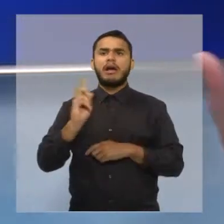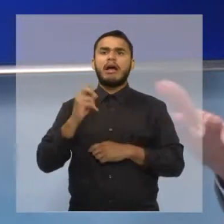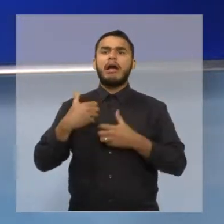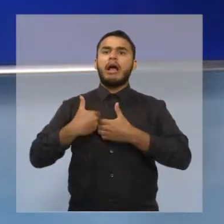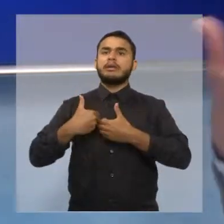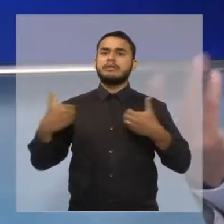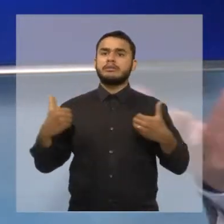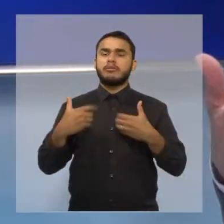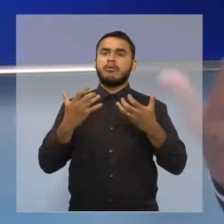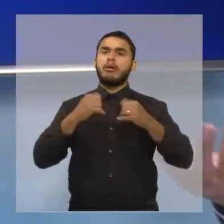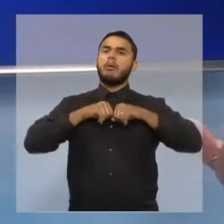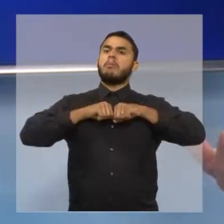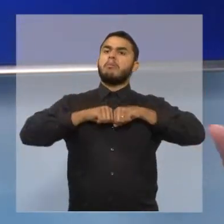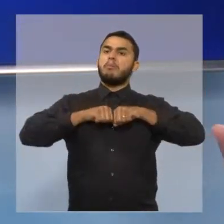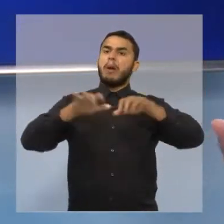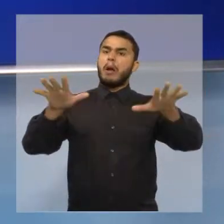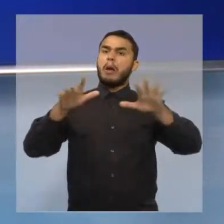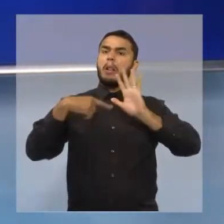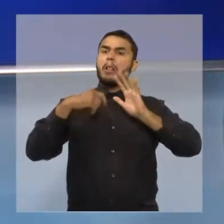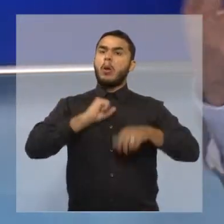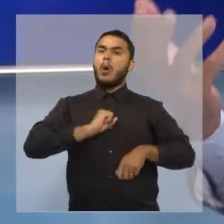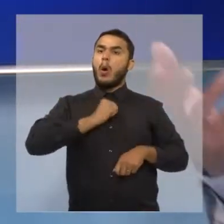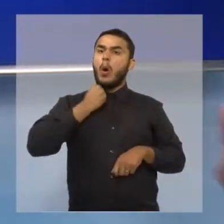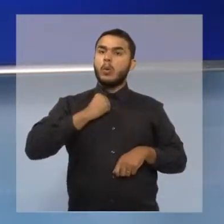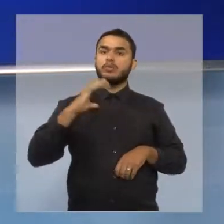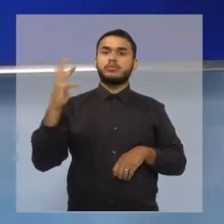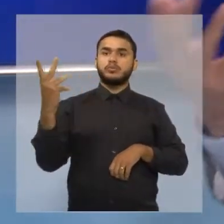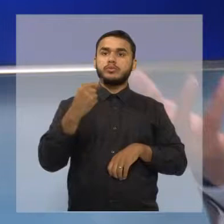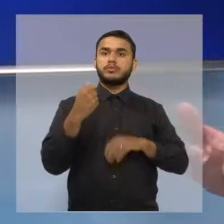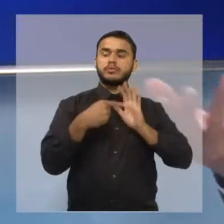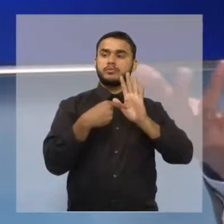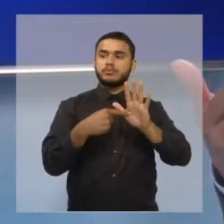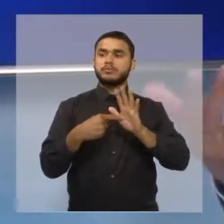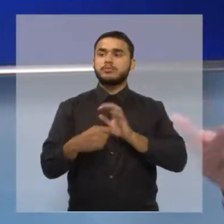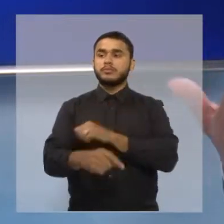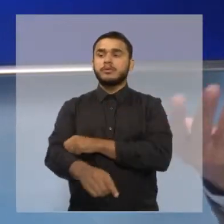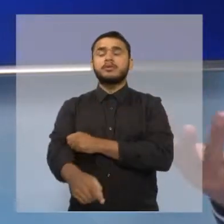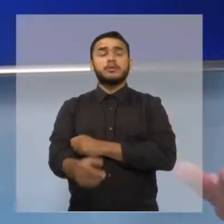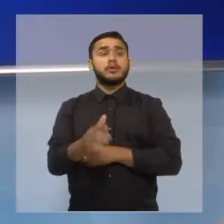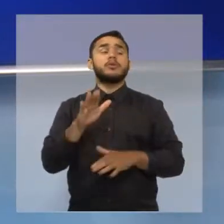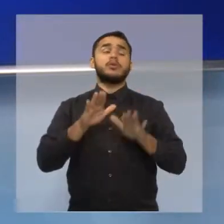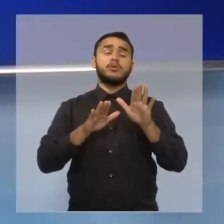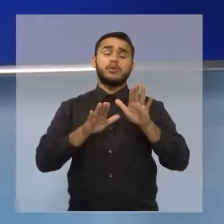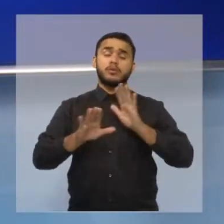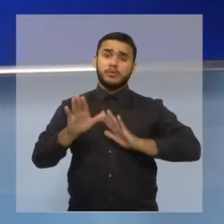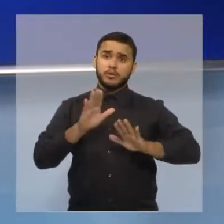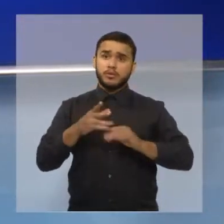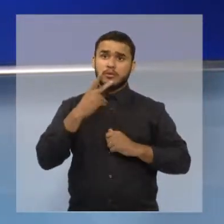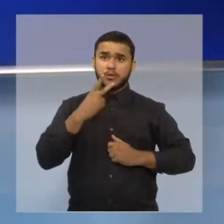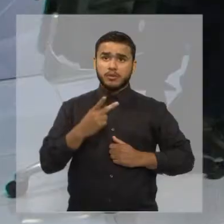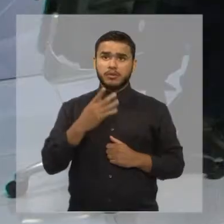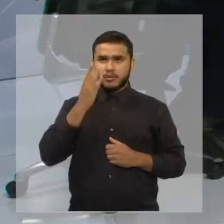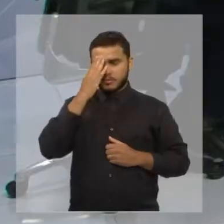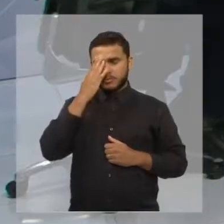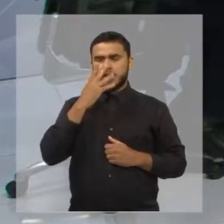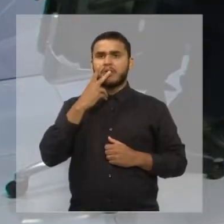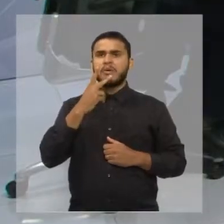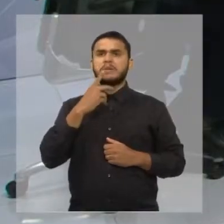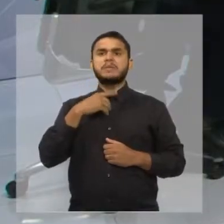de ódio, de conflagração, como algumas palavras colocadas têm servido para isso,